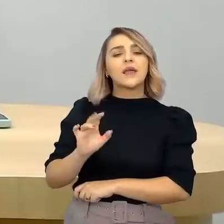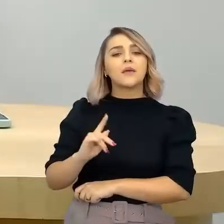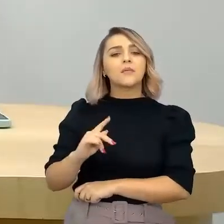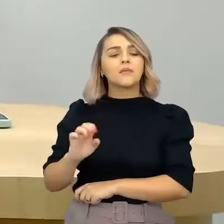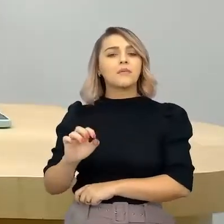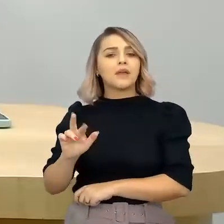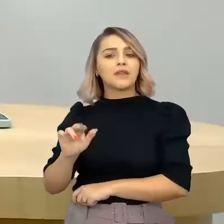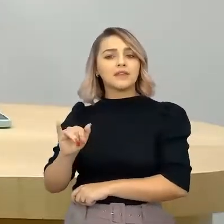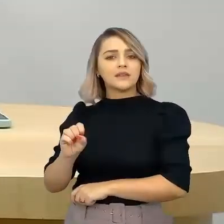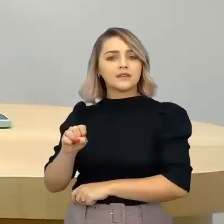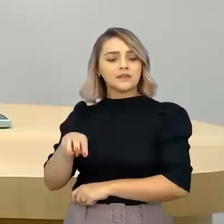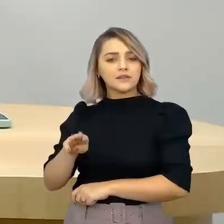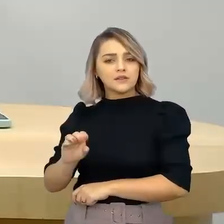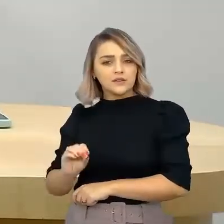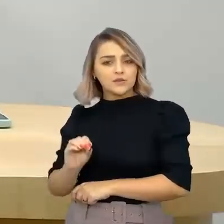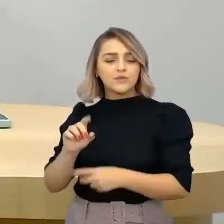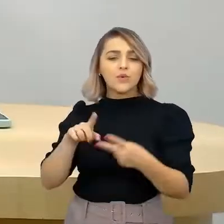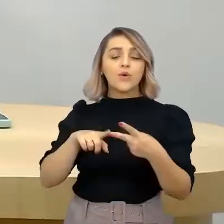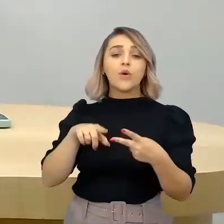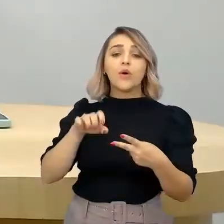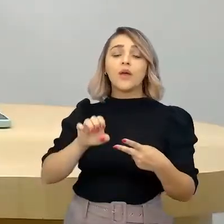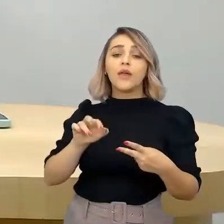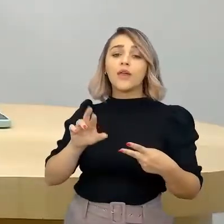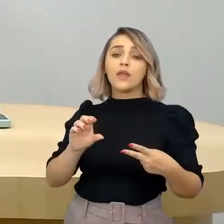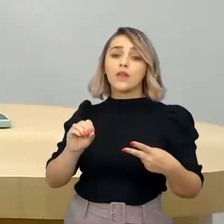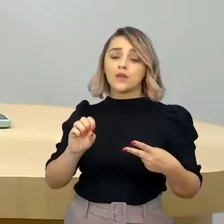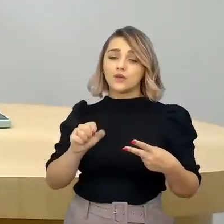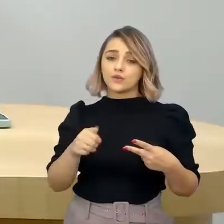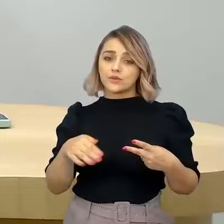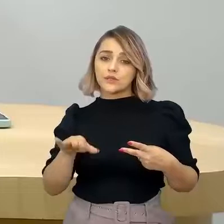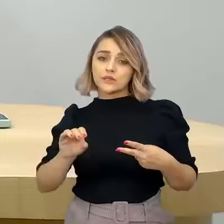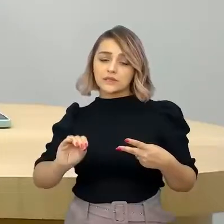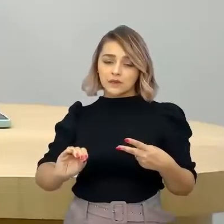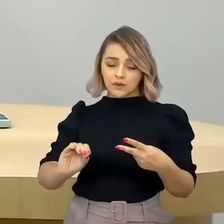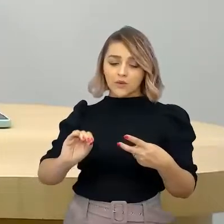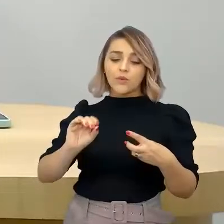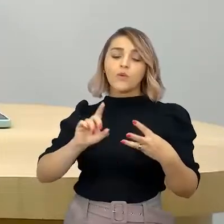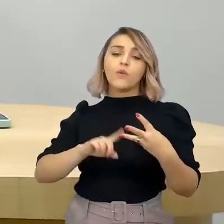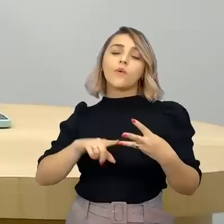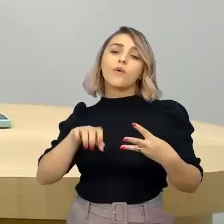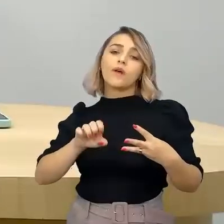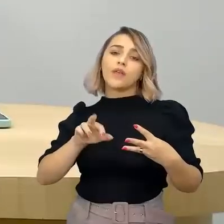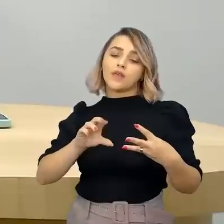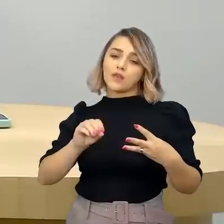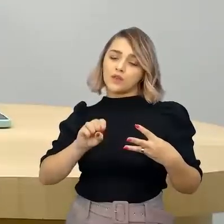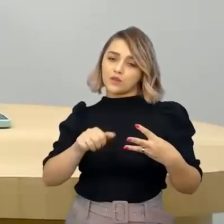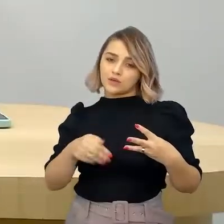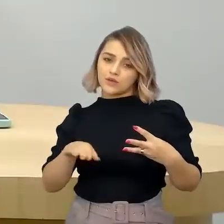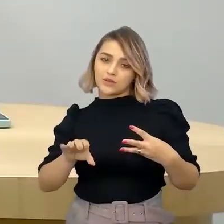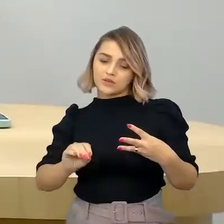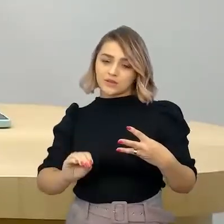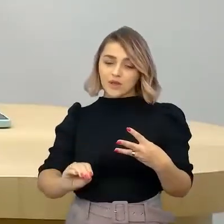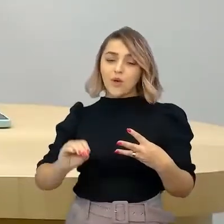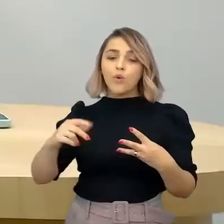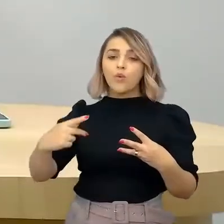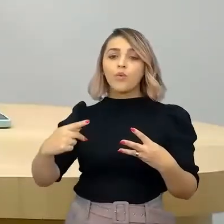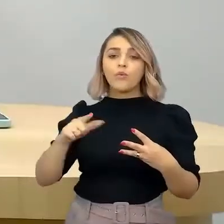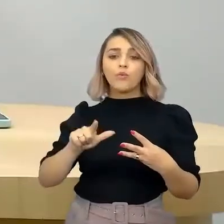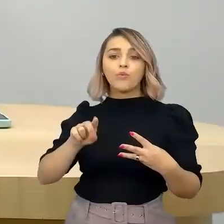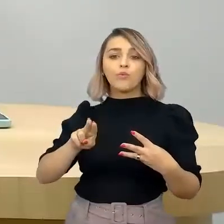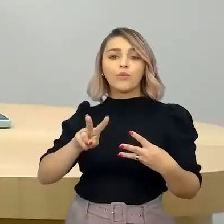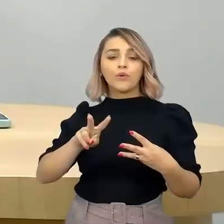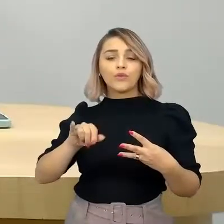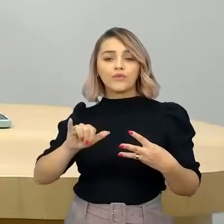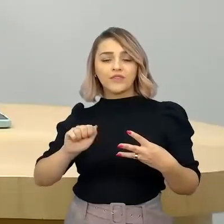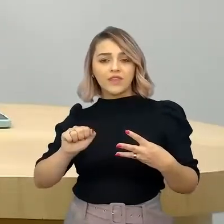né, todo o processo erosivo, né, erosão eólica, erosão pluvial, erosão fluvial, que faz aí, né,